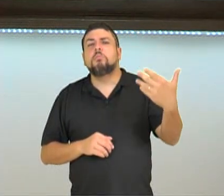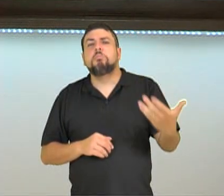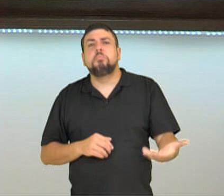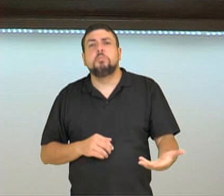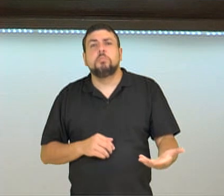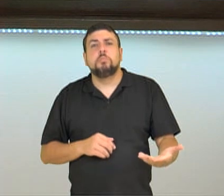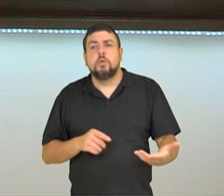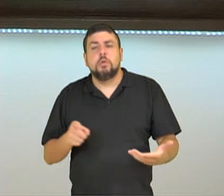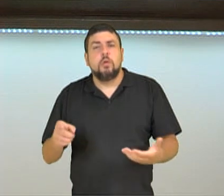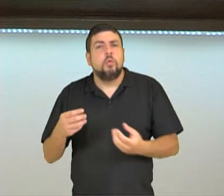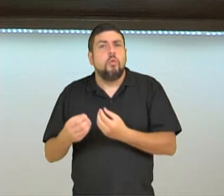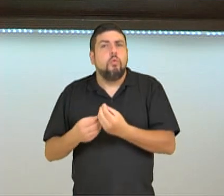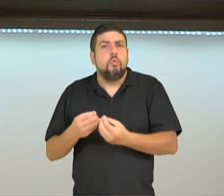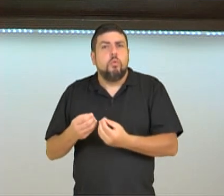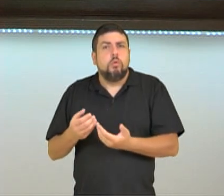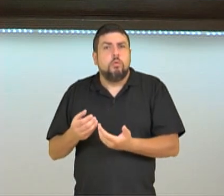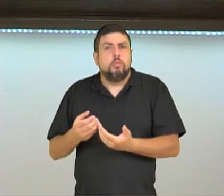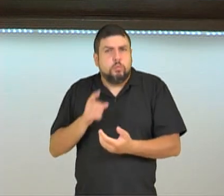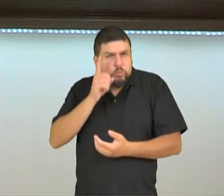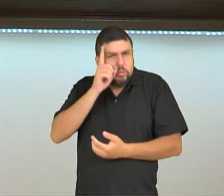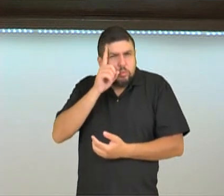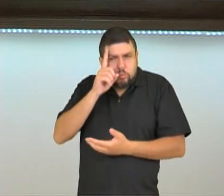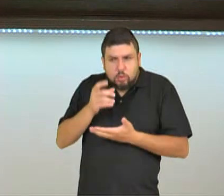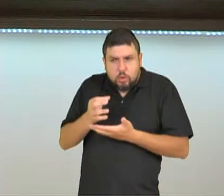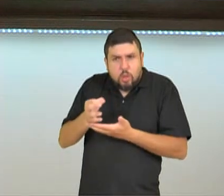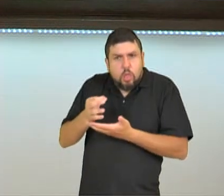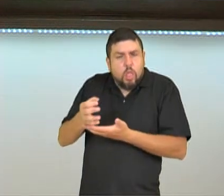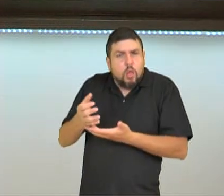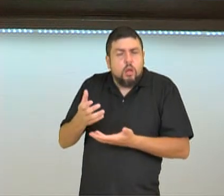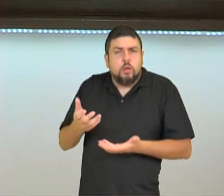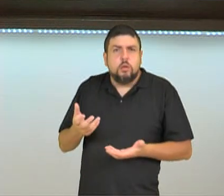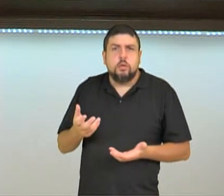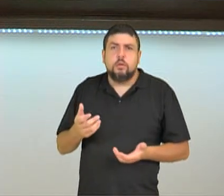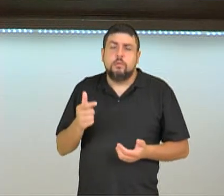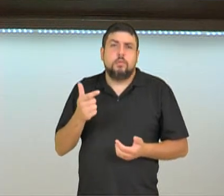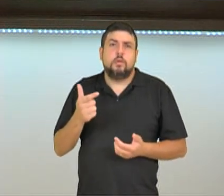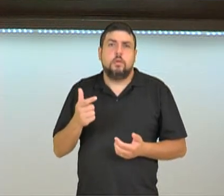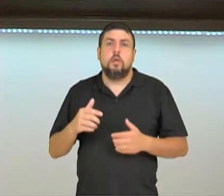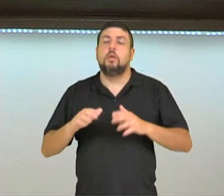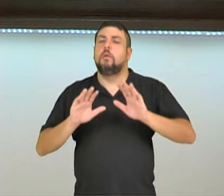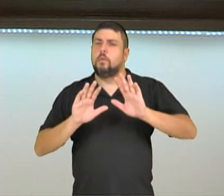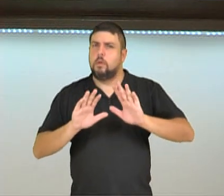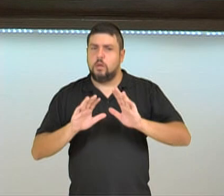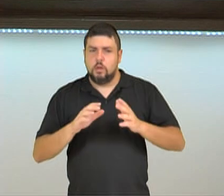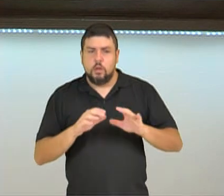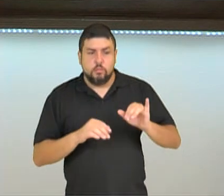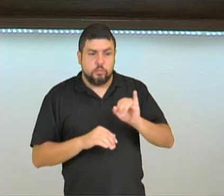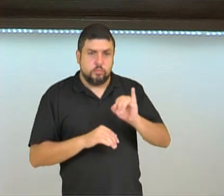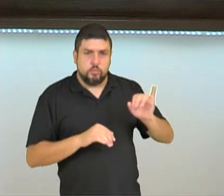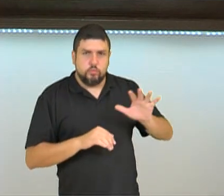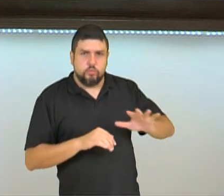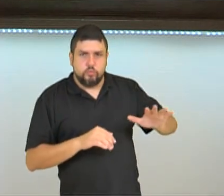vai ter aquela assistência, aquela ajuda. Por isso, a importância de ajudar uma instituição que presta o serviço.